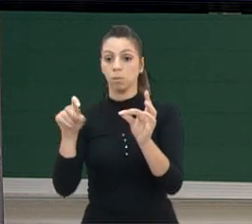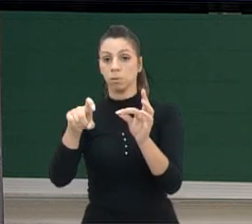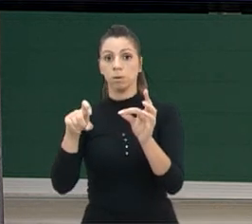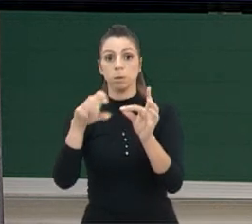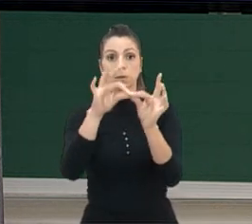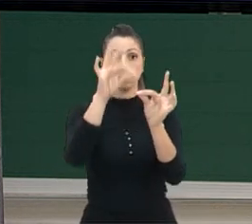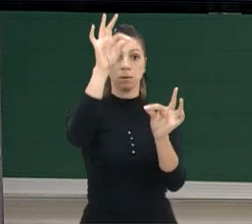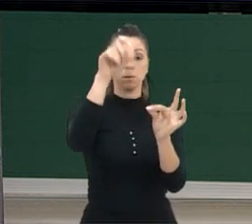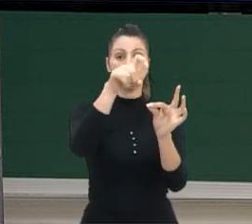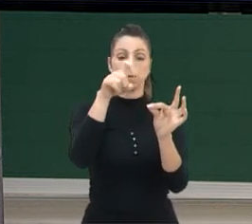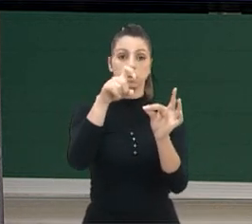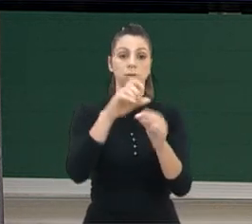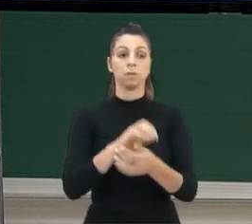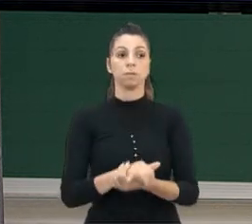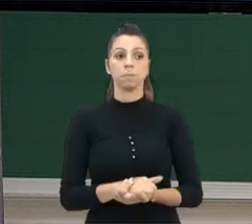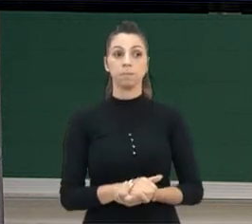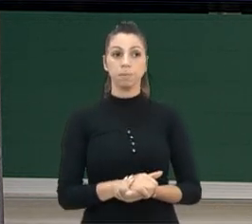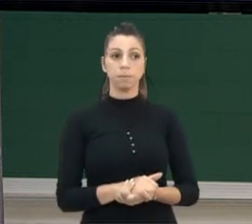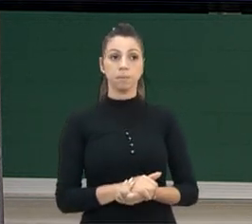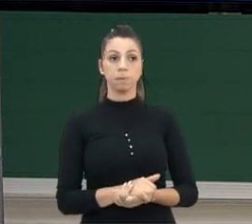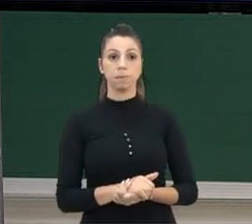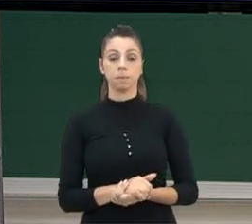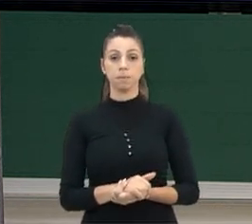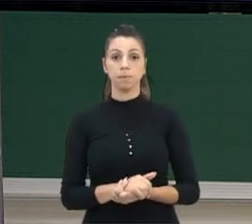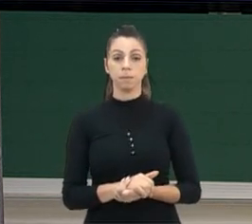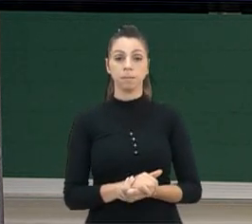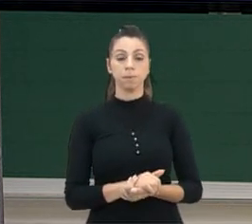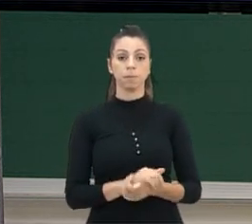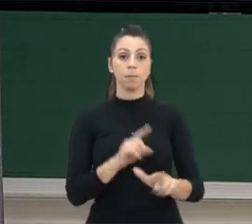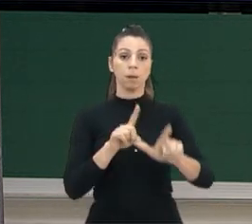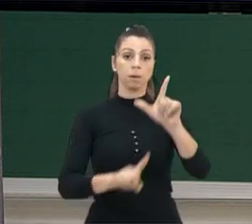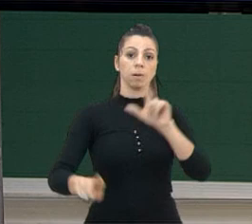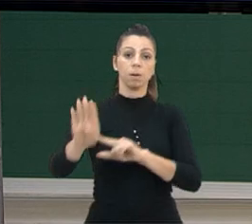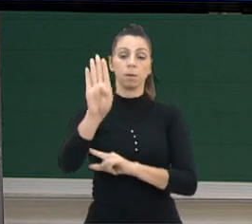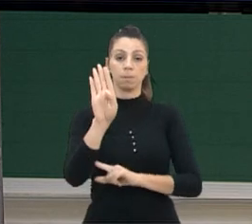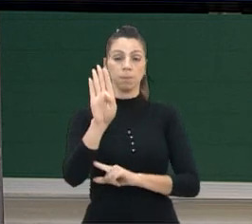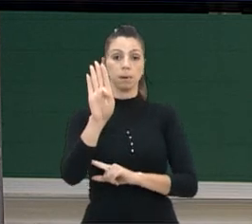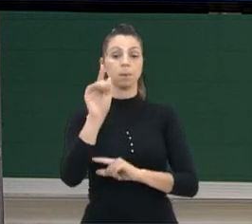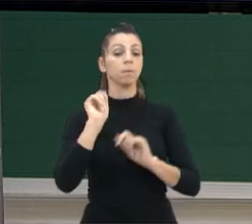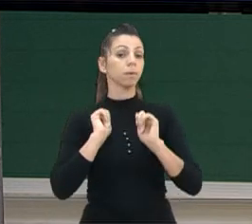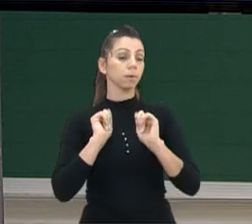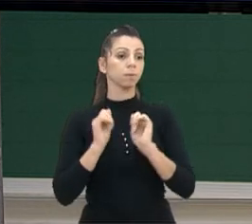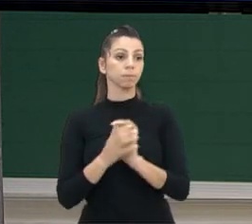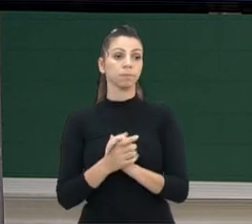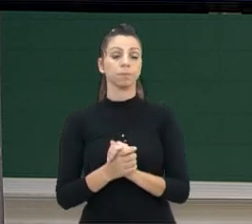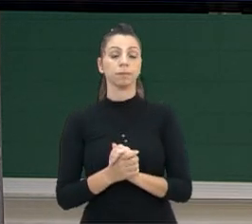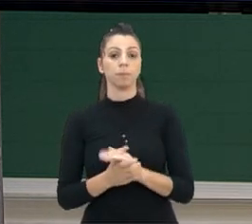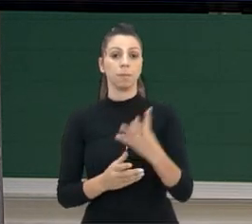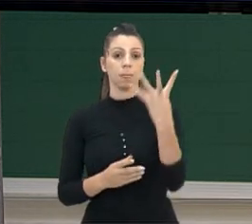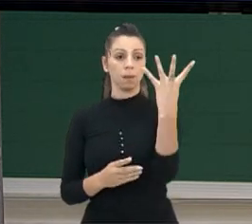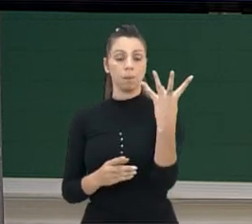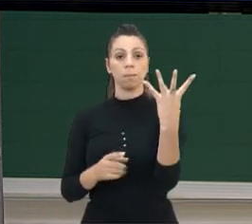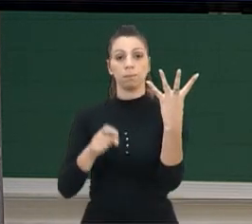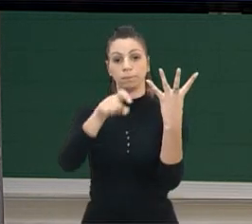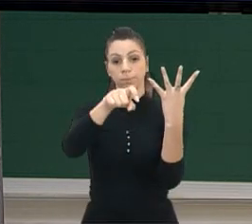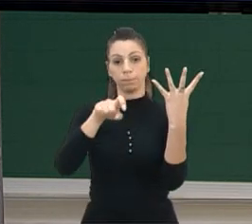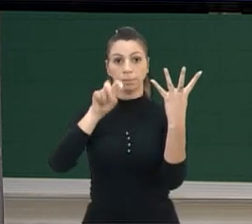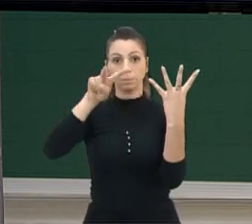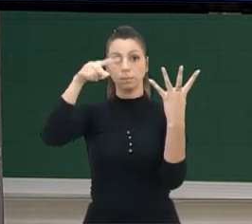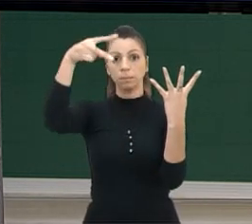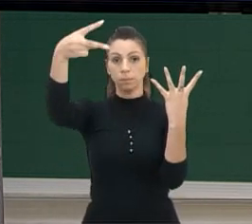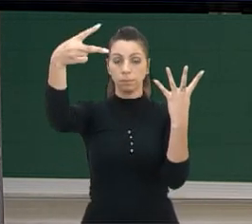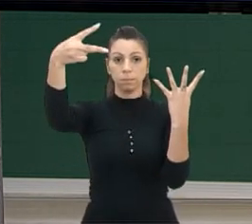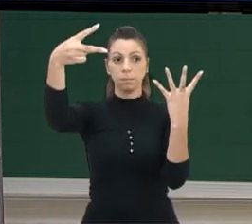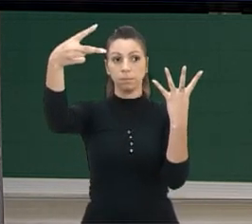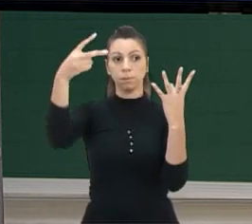8x², 8 quadradinhos de x por x. A letra B, você vai ver o seguinte. Você tem um quadradinho,